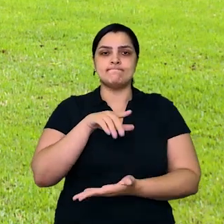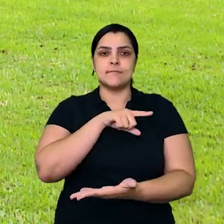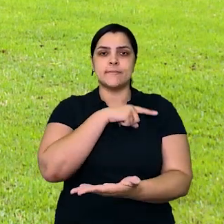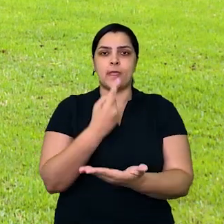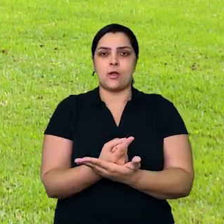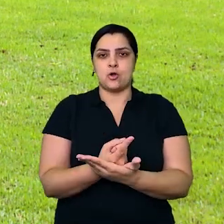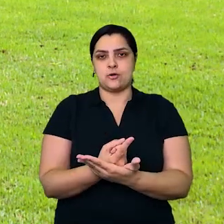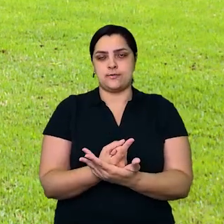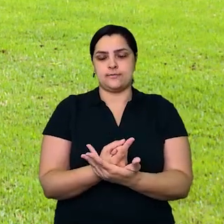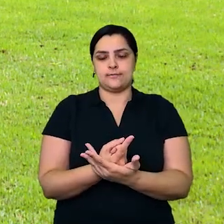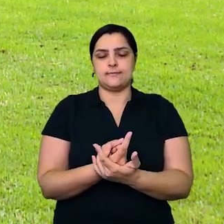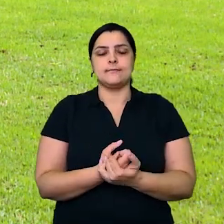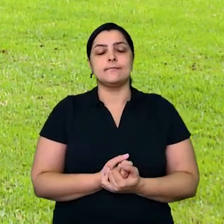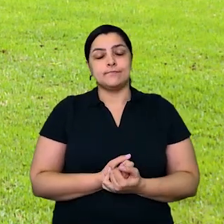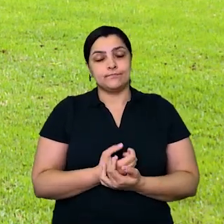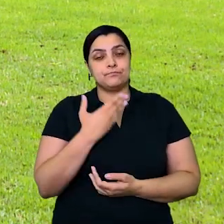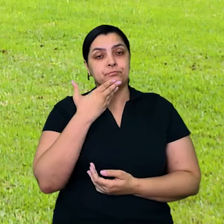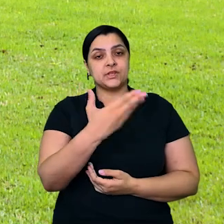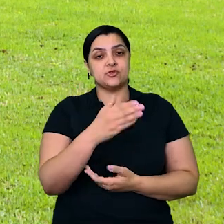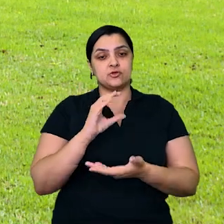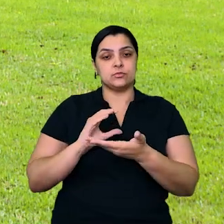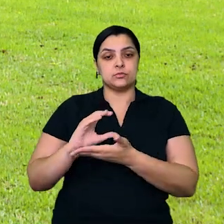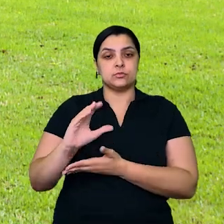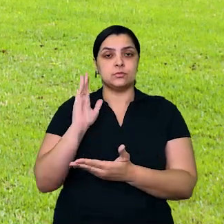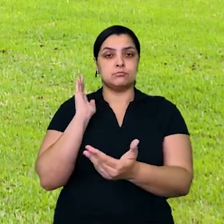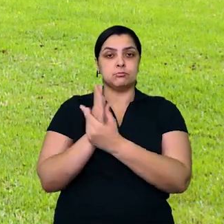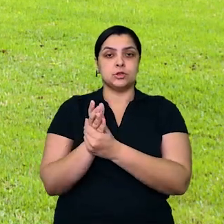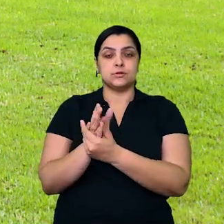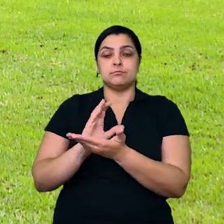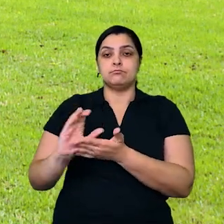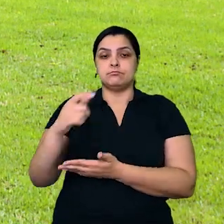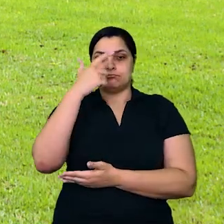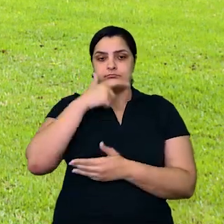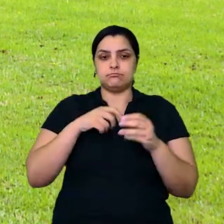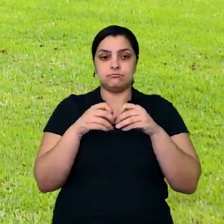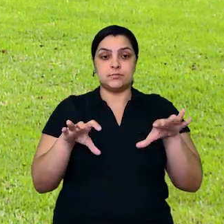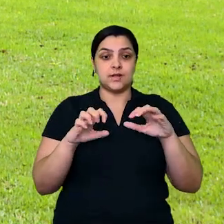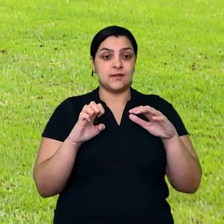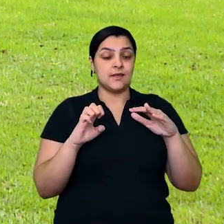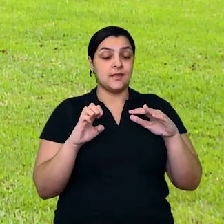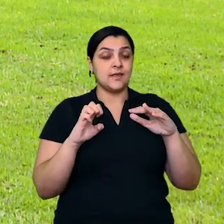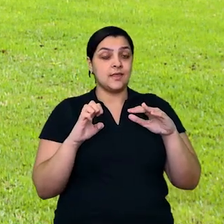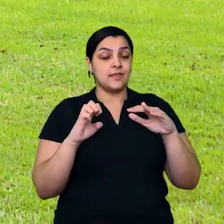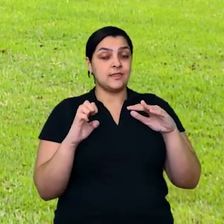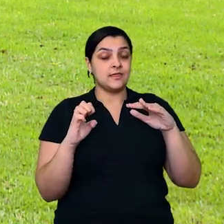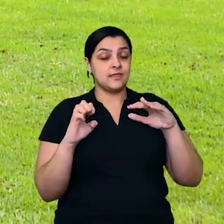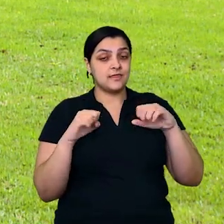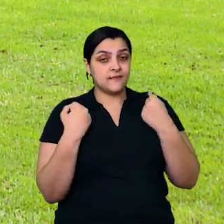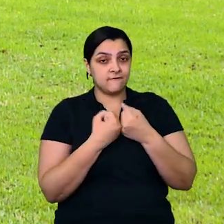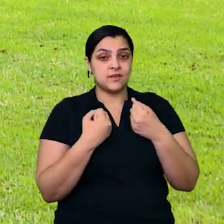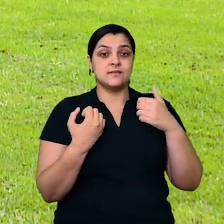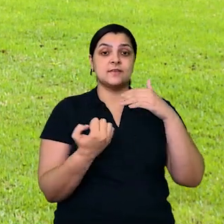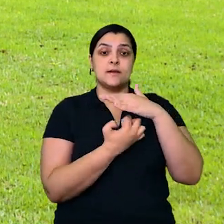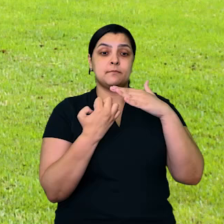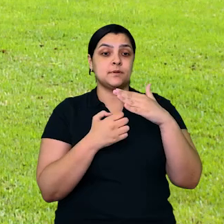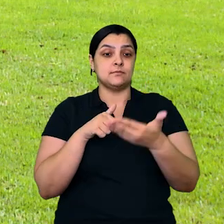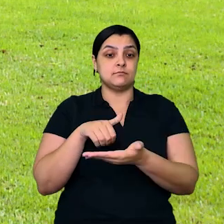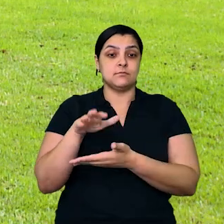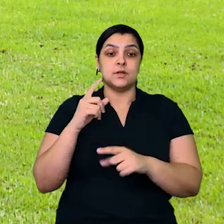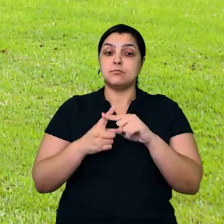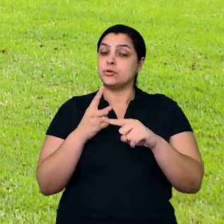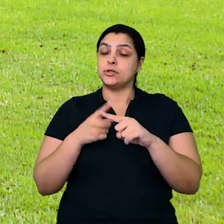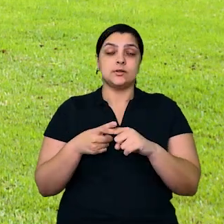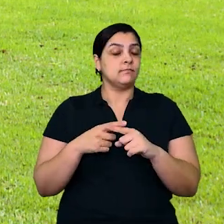logo em seguida. Por isso, solicitou indenização na Justiça. Em defesa, a empresa prestadora disse que a dispensa foi motivada